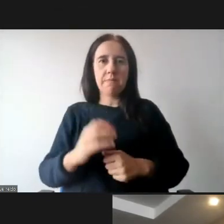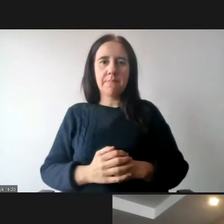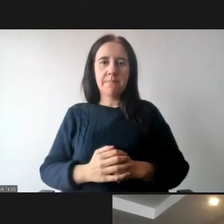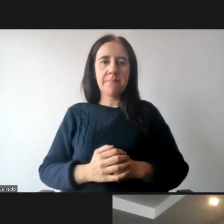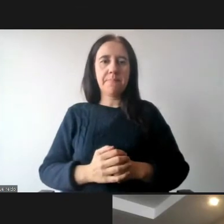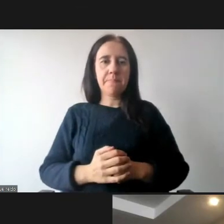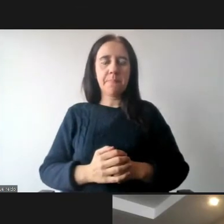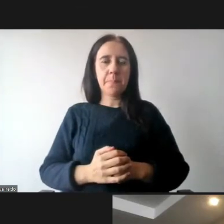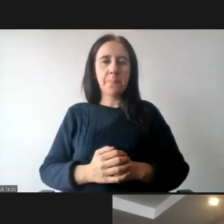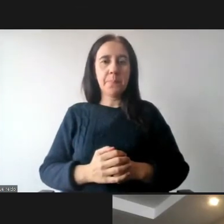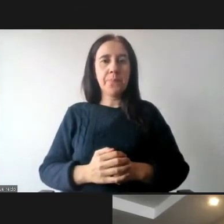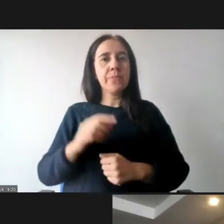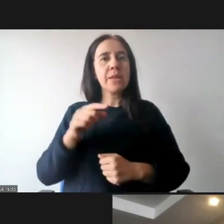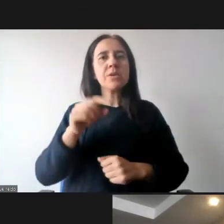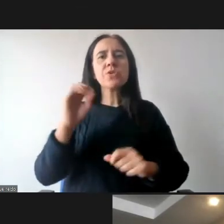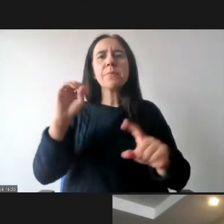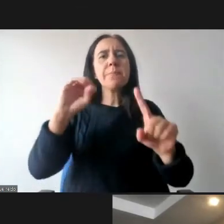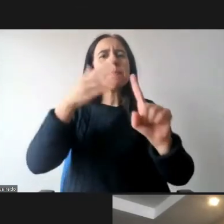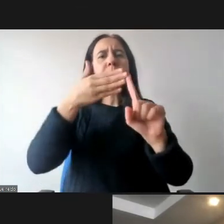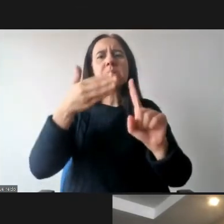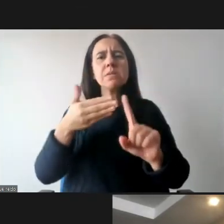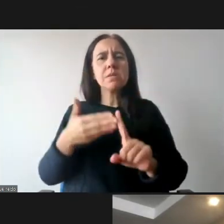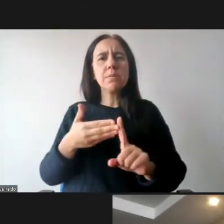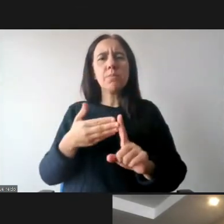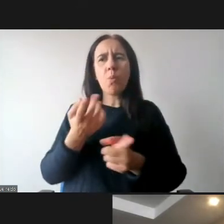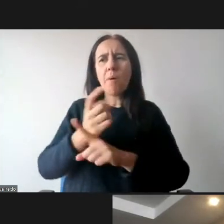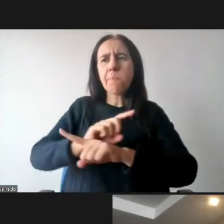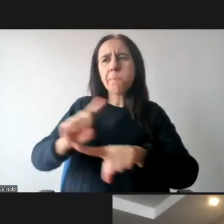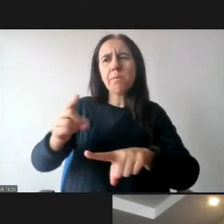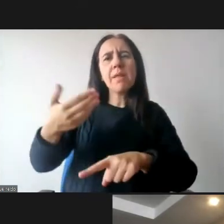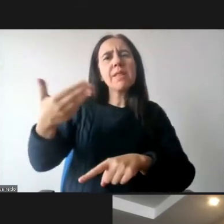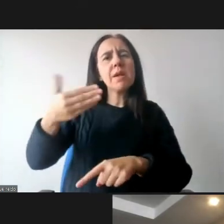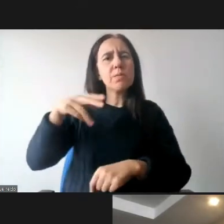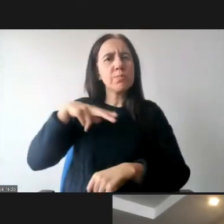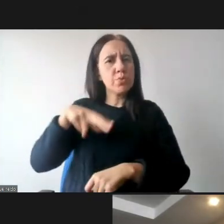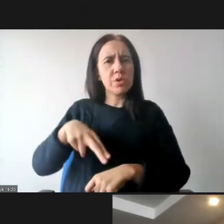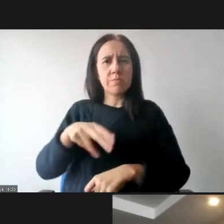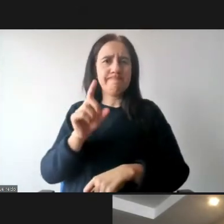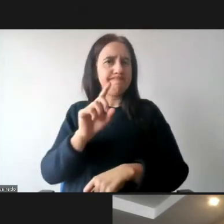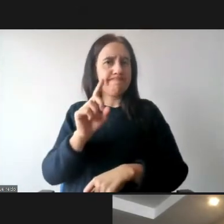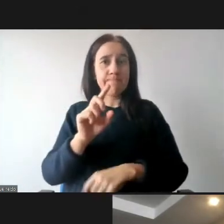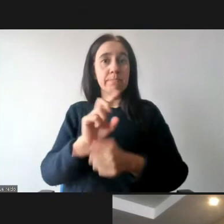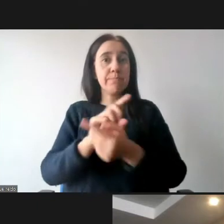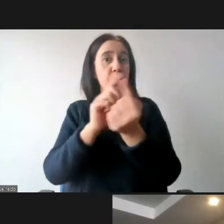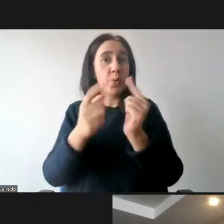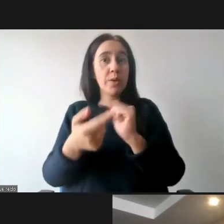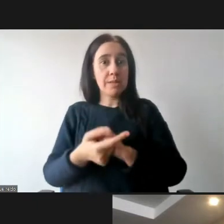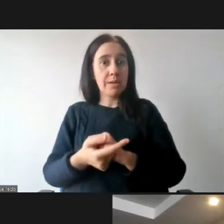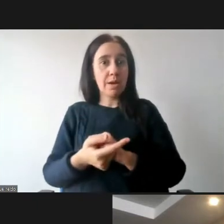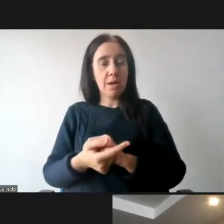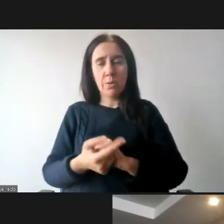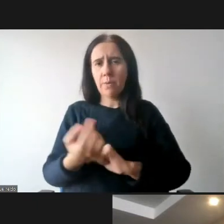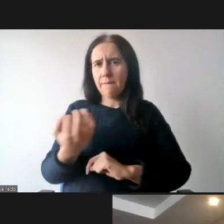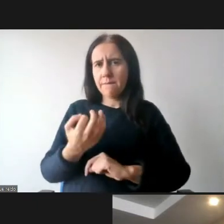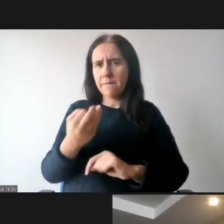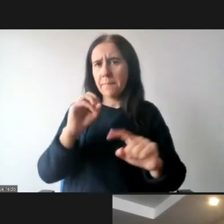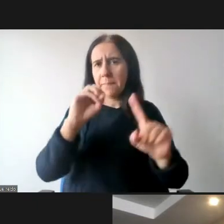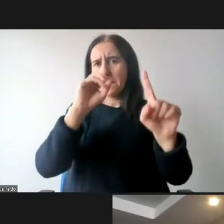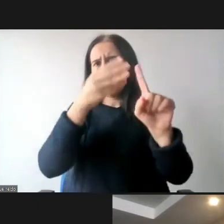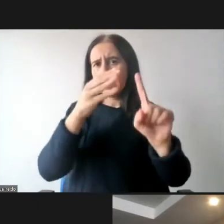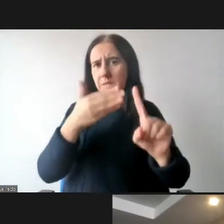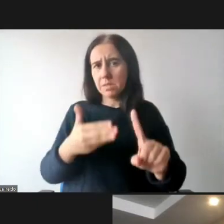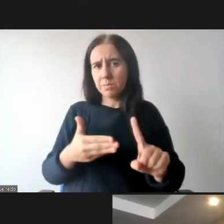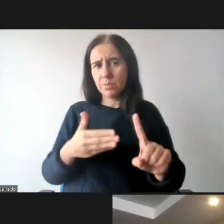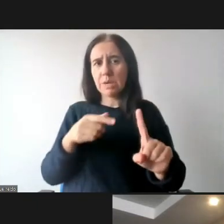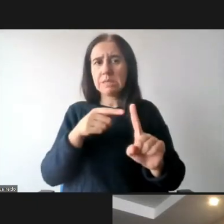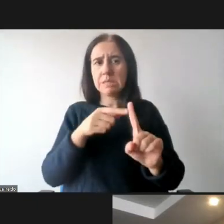Este princípio não é um princípio privativo do direito português, pelo contrário, é até um princípio em relação ao